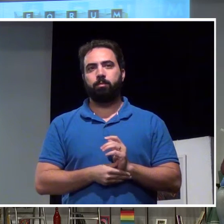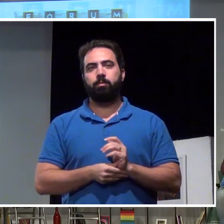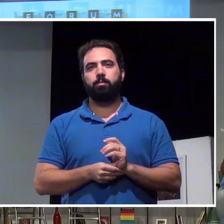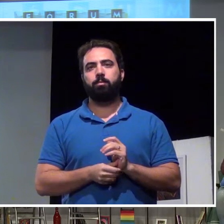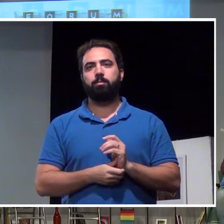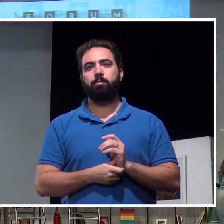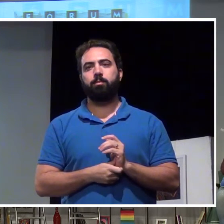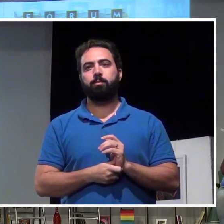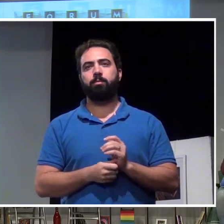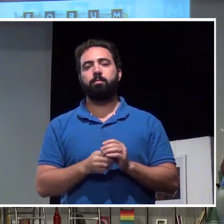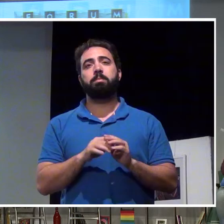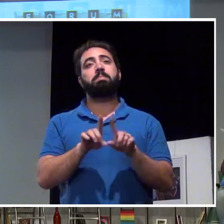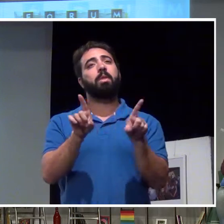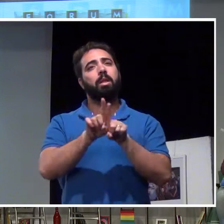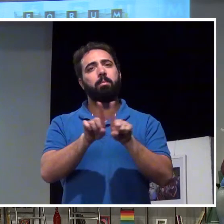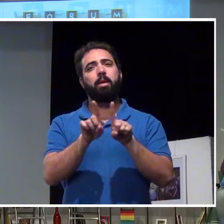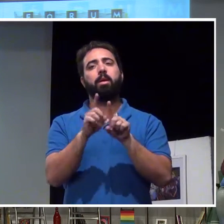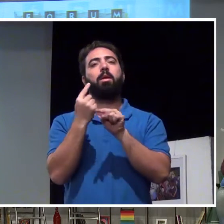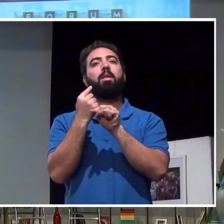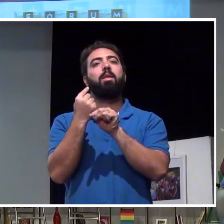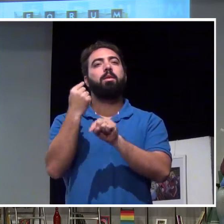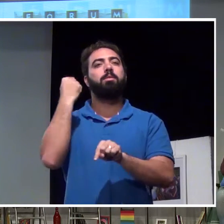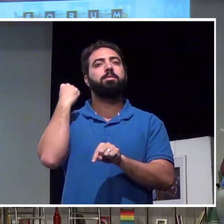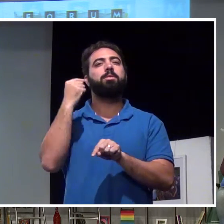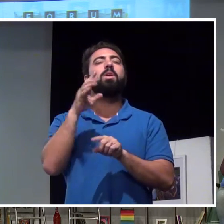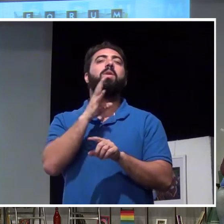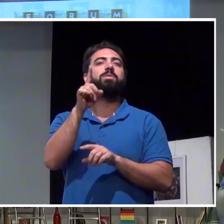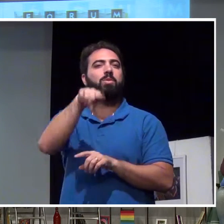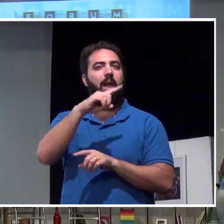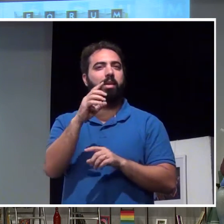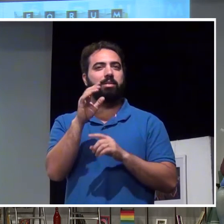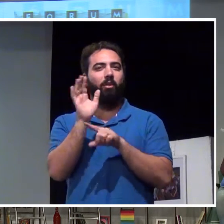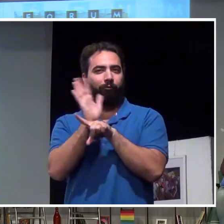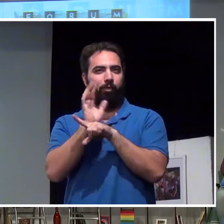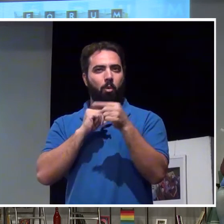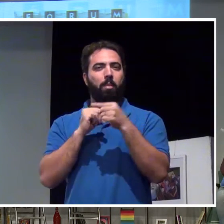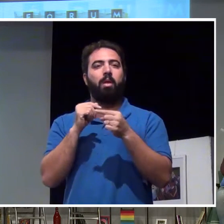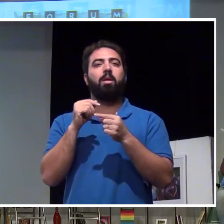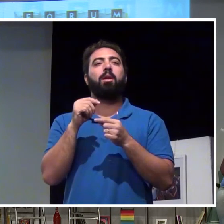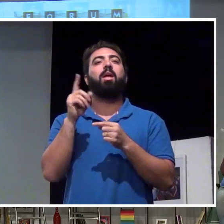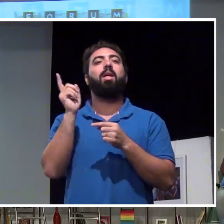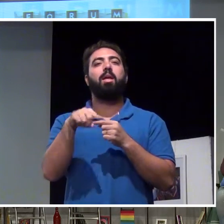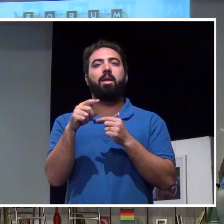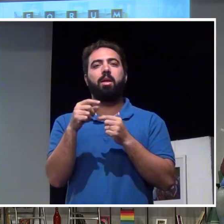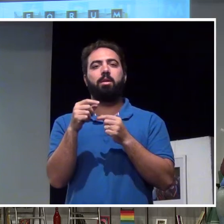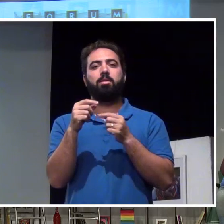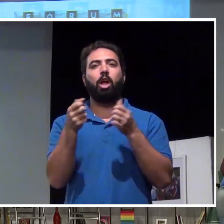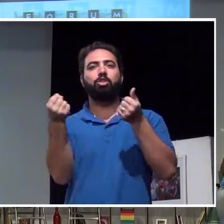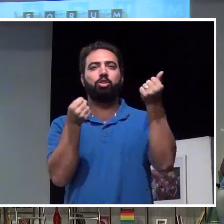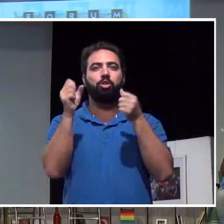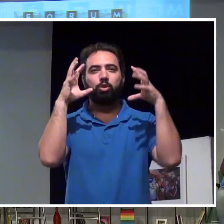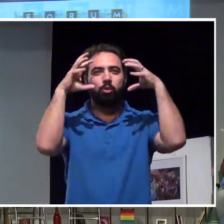E, no início, isso aqui é uma provocação. Não sei se vocês conhecem esse filme, do Woody Allen, Dirigindo no